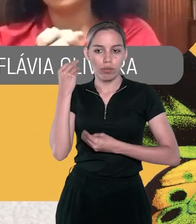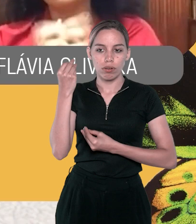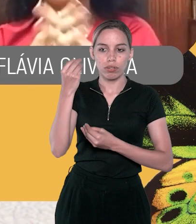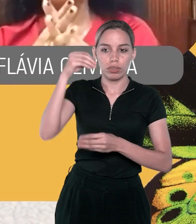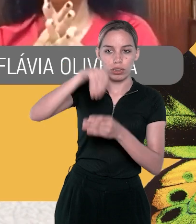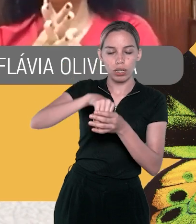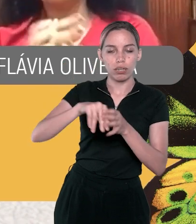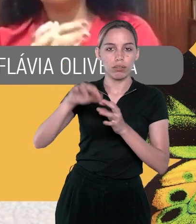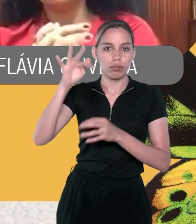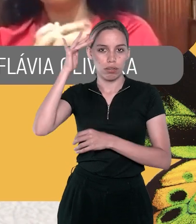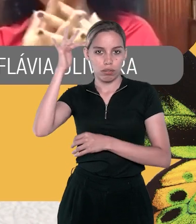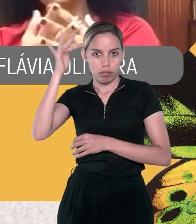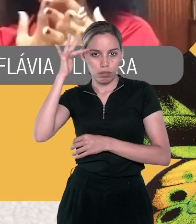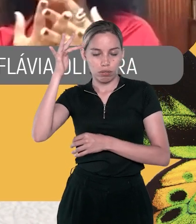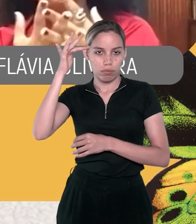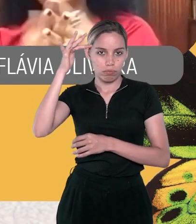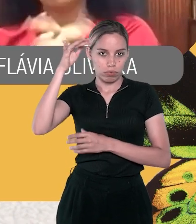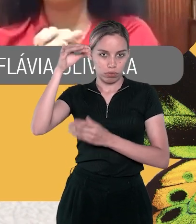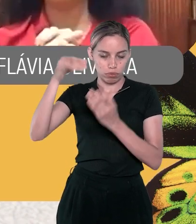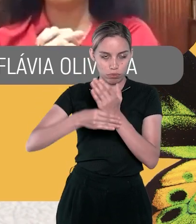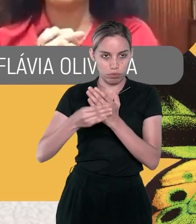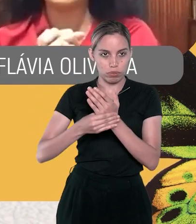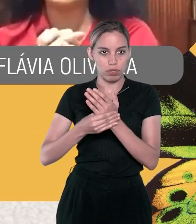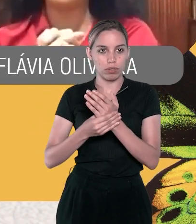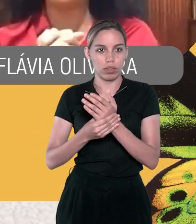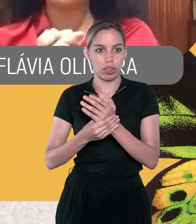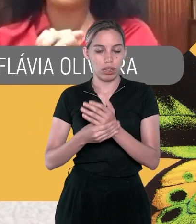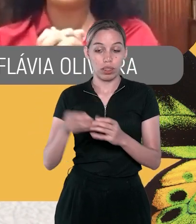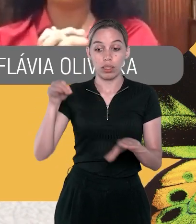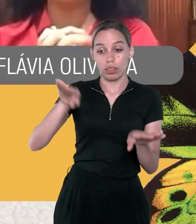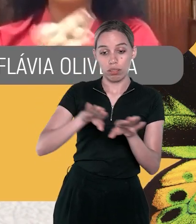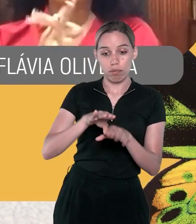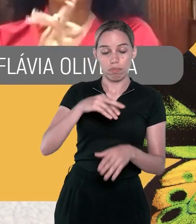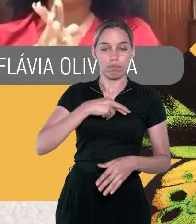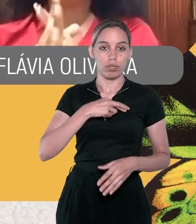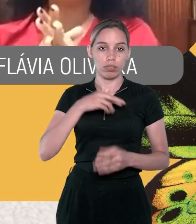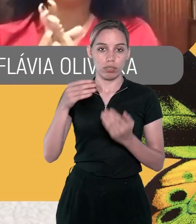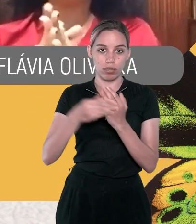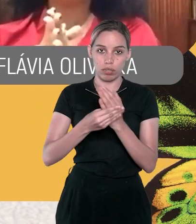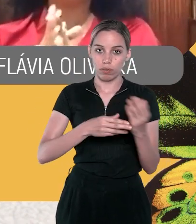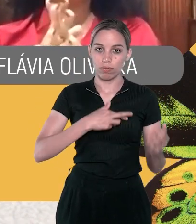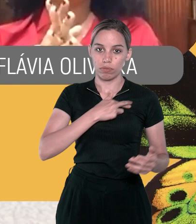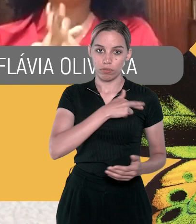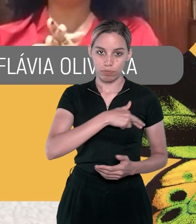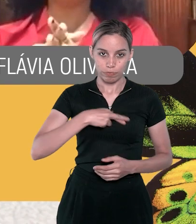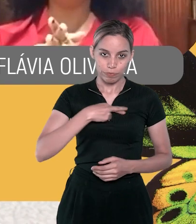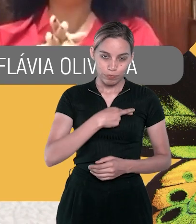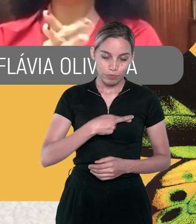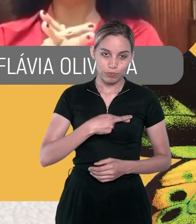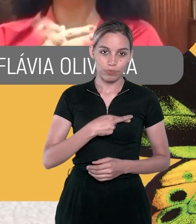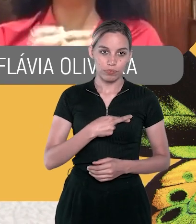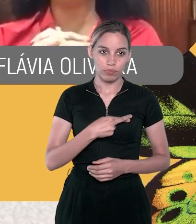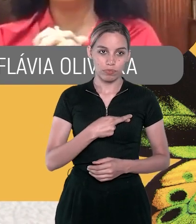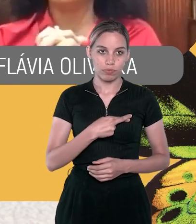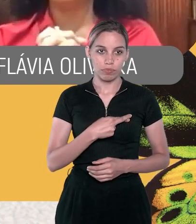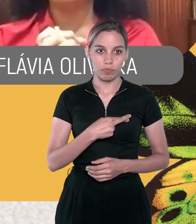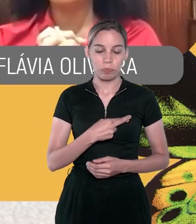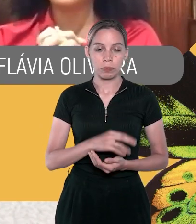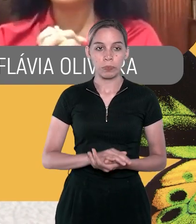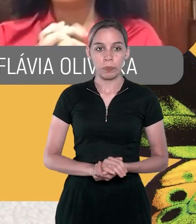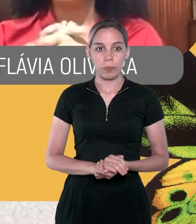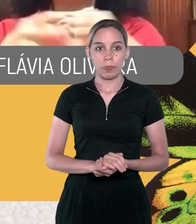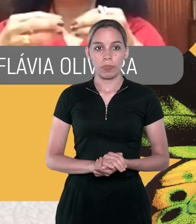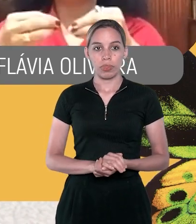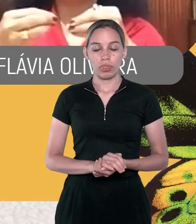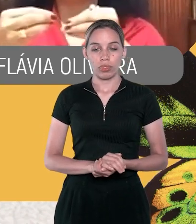nos livros de história, ou eventualmente nos romances históricos, a tônica é a invisibilidade,